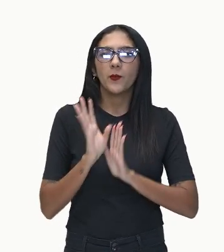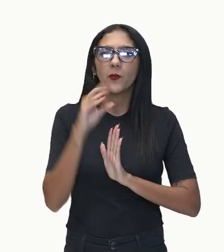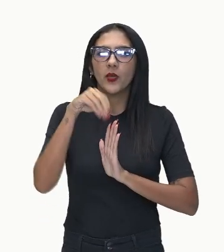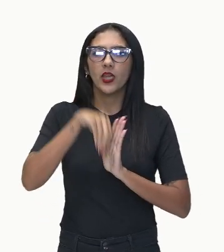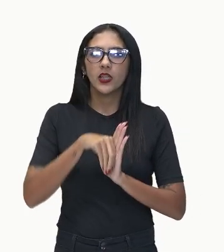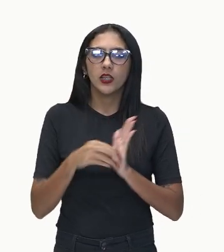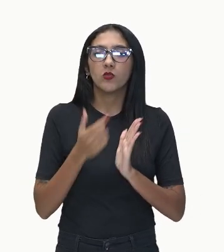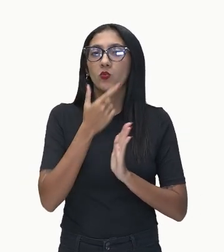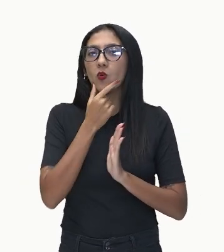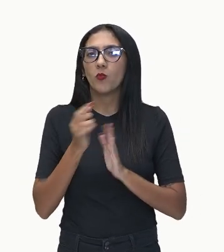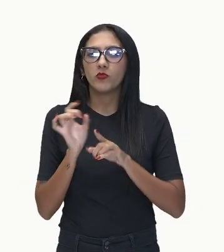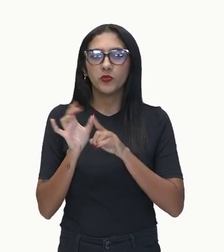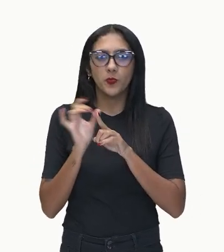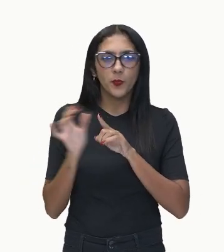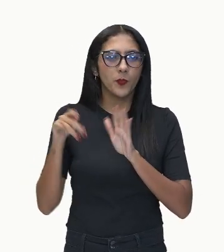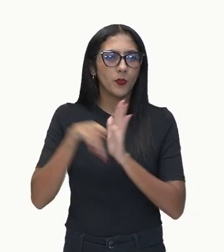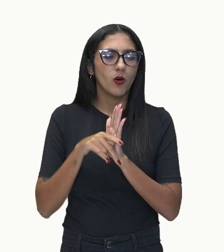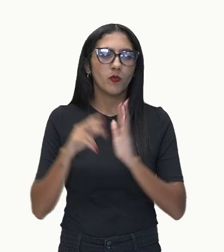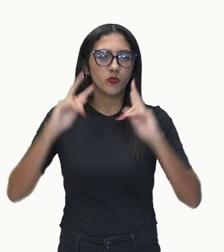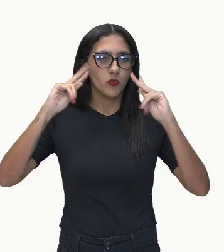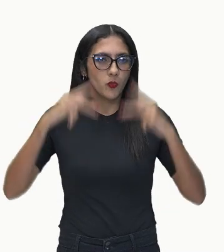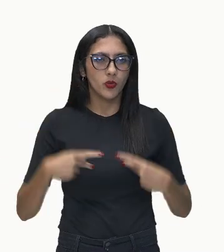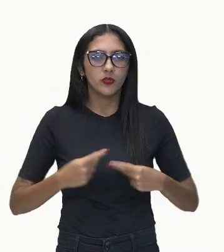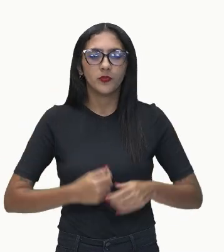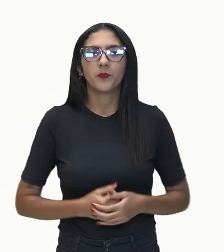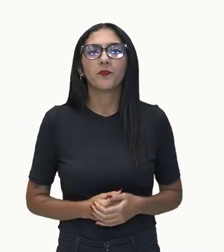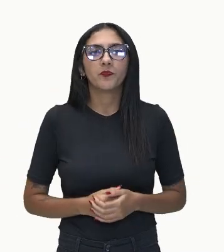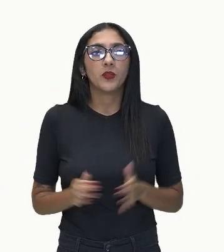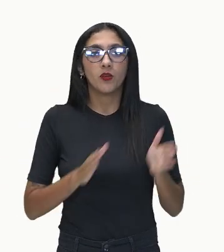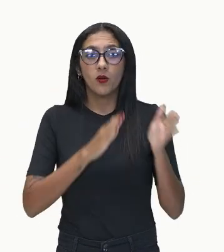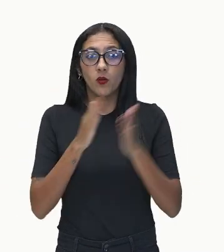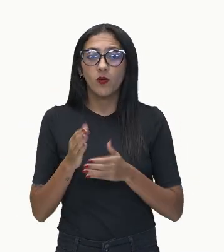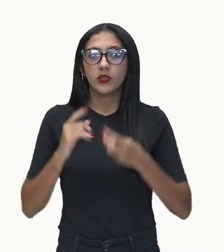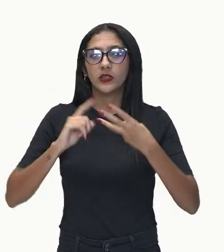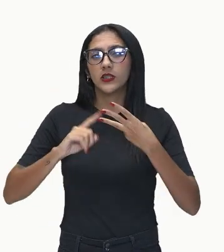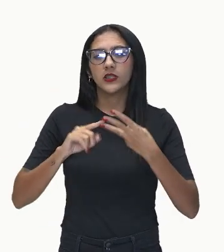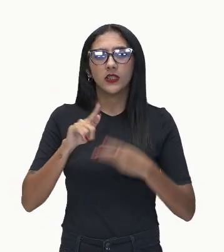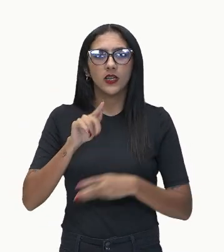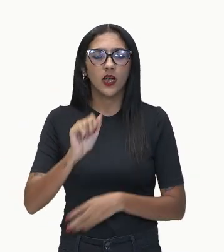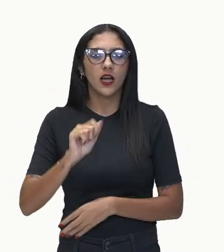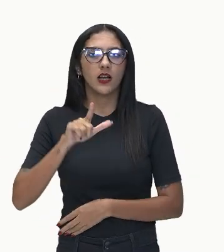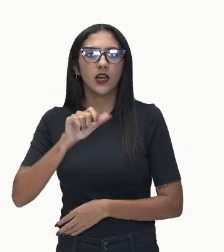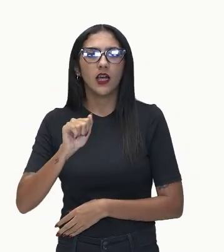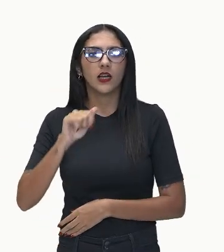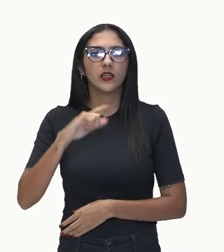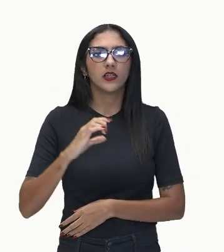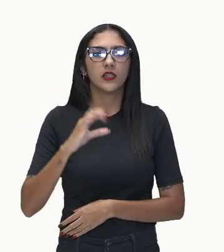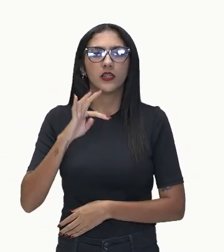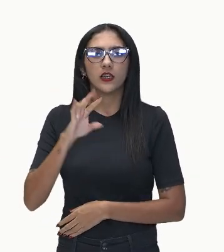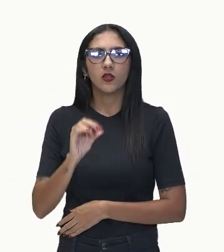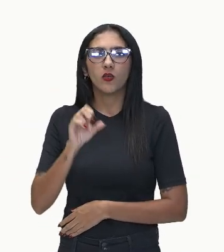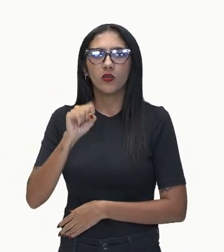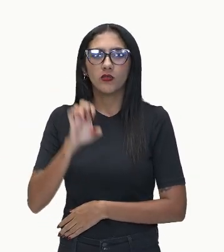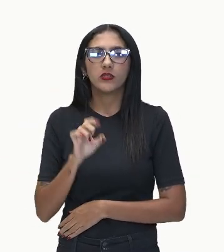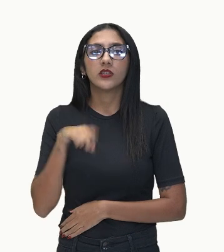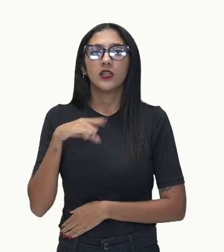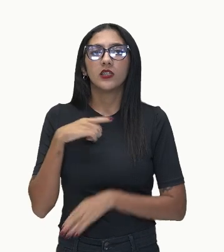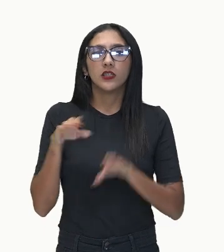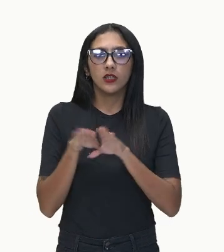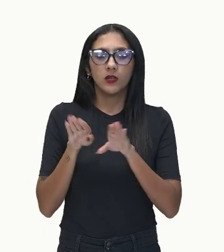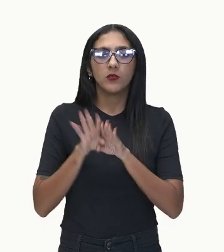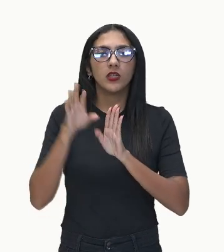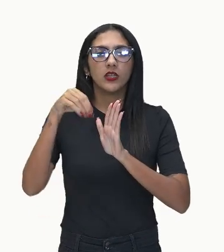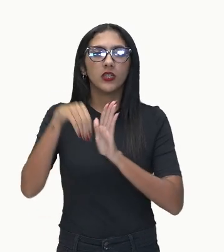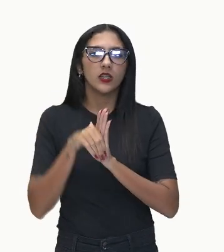esperma humano. Essa é a frutose. E a galactose tem papel biológico energético também e é encontrada no